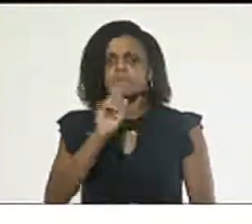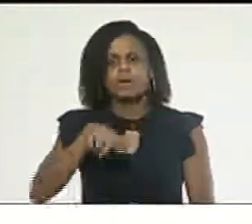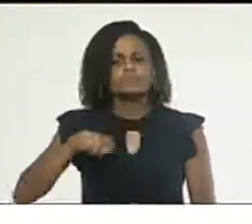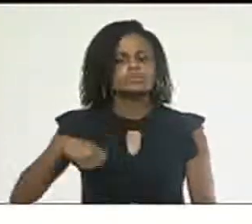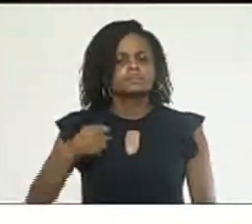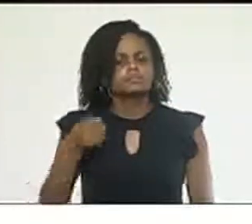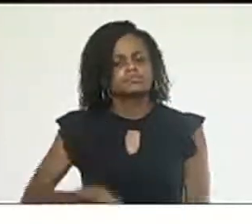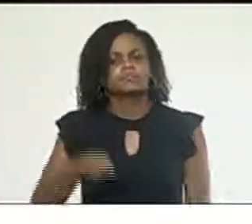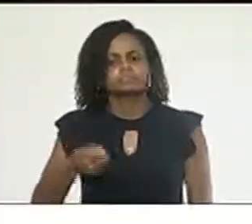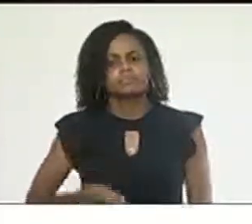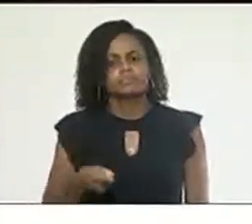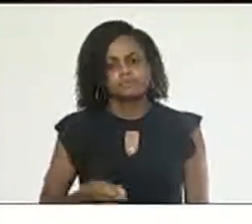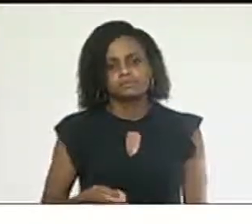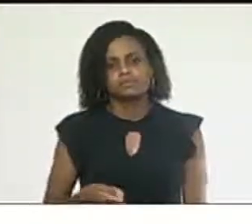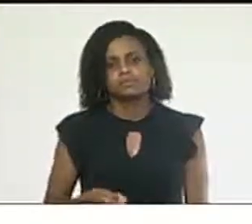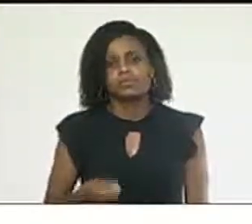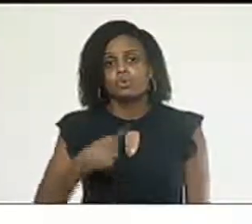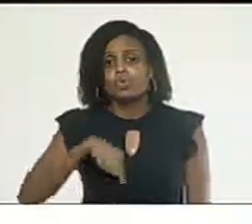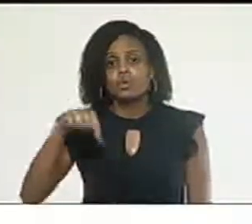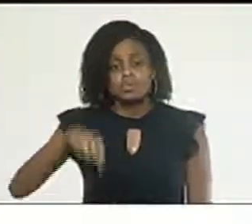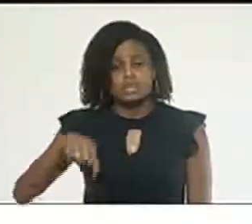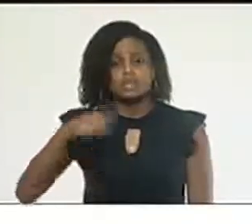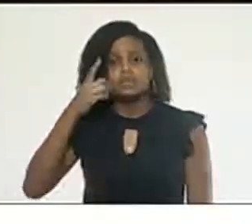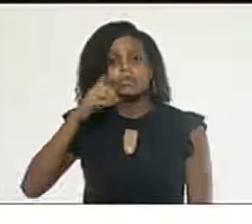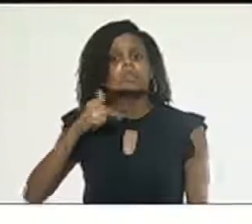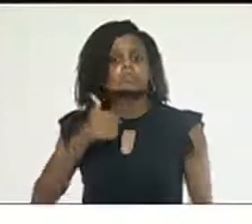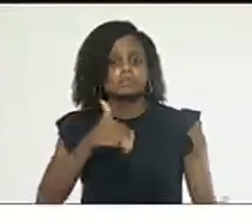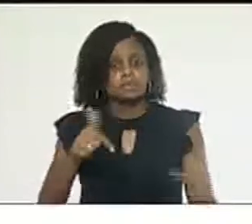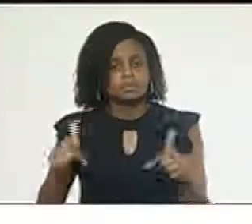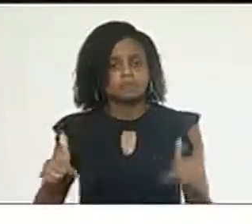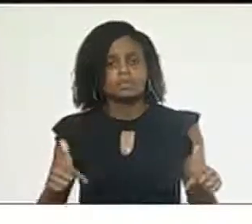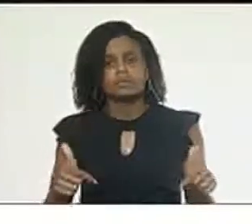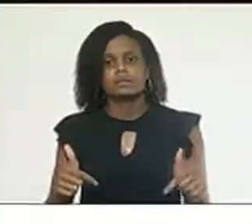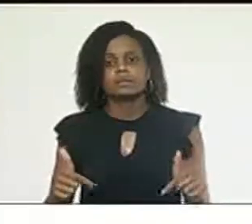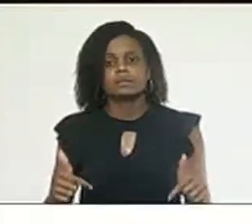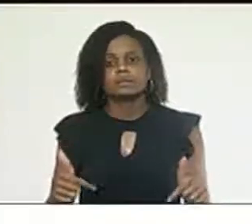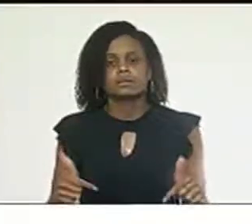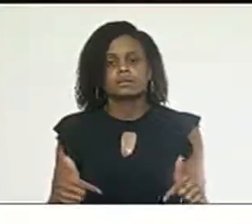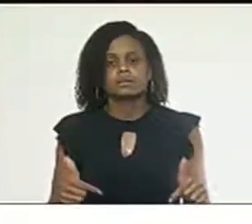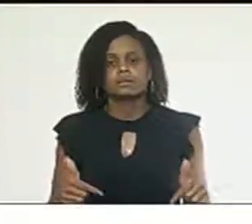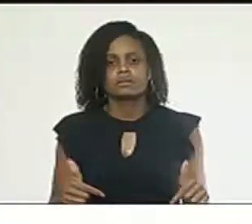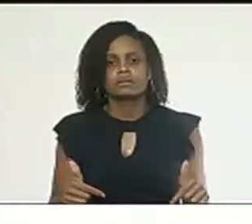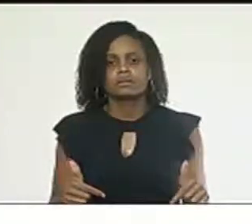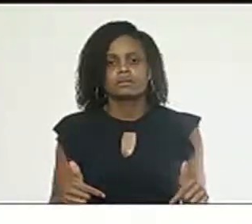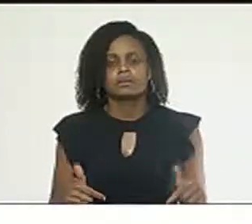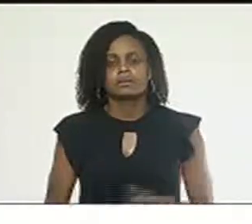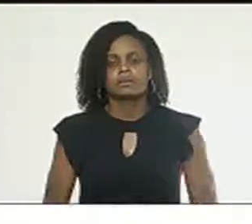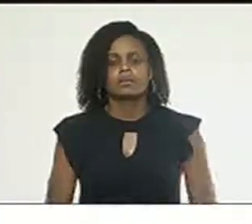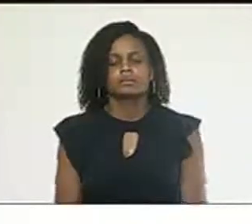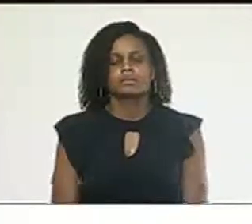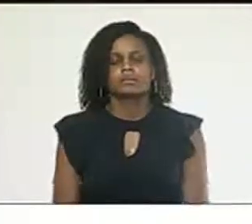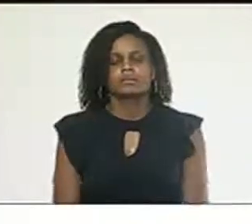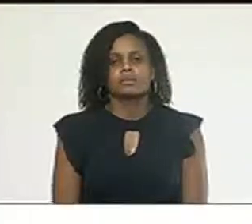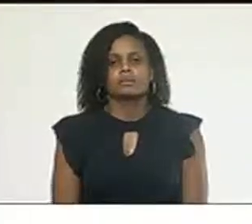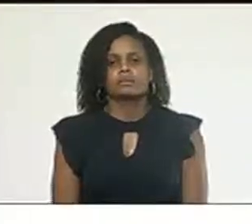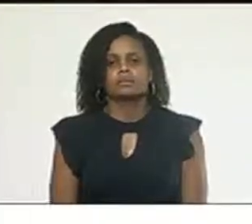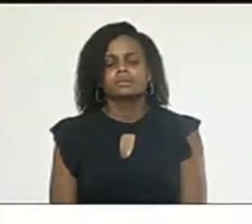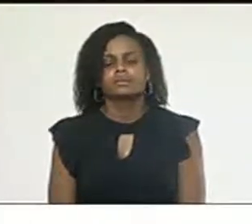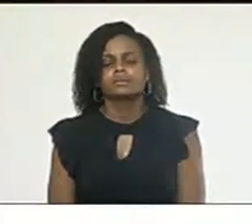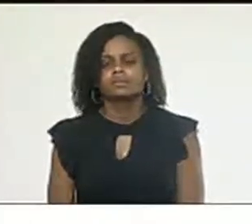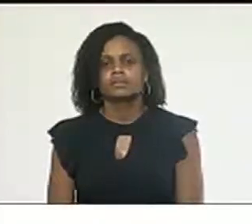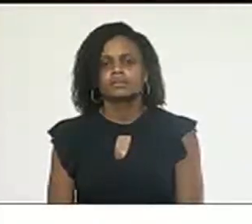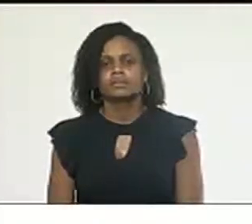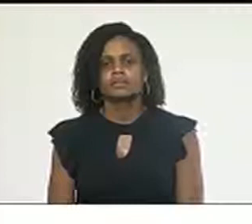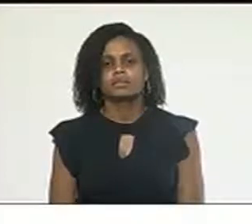obrigação. Fomos colocados aqui para trabalhar. É injustificado. Aqui, quando a gente,